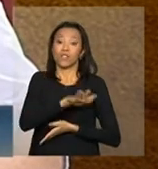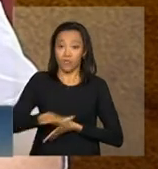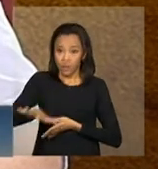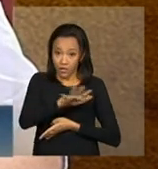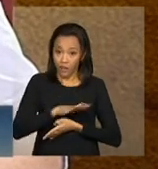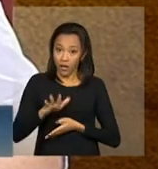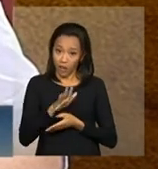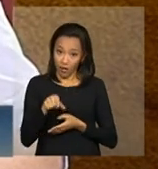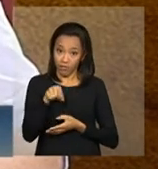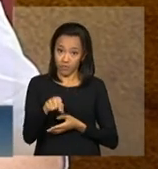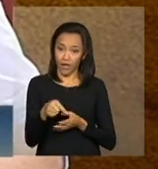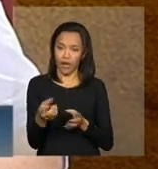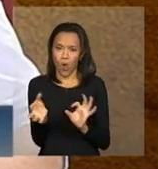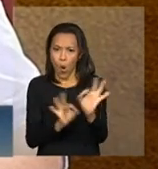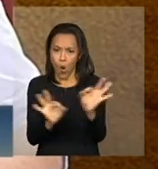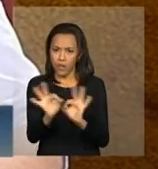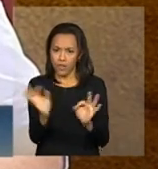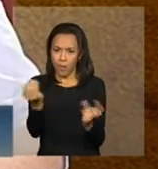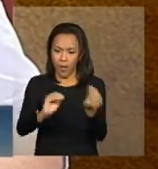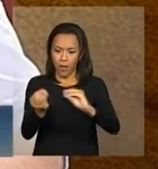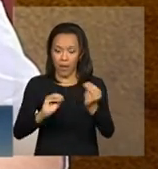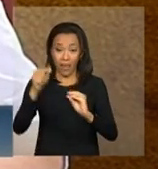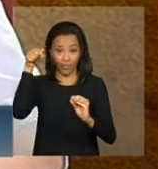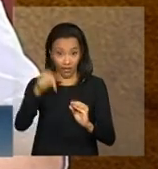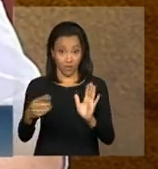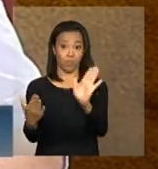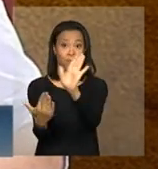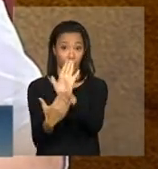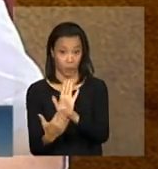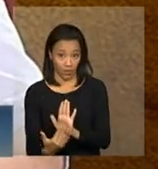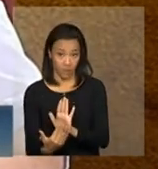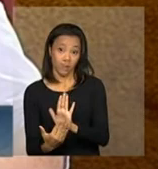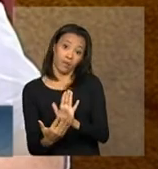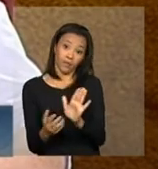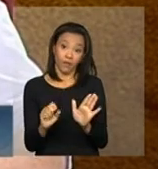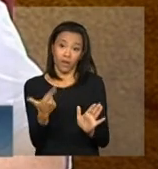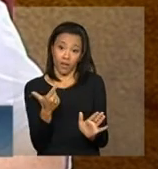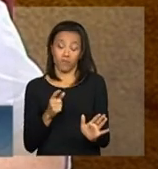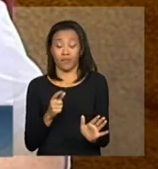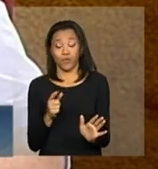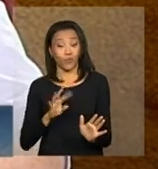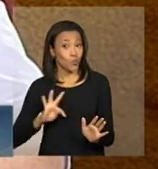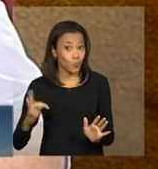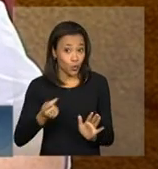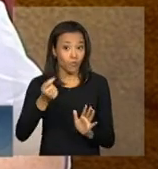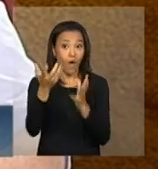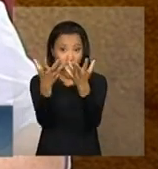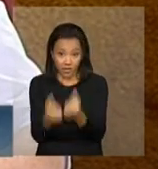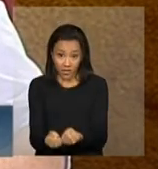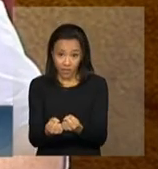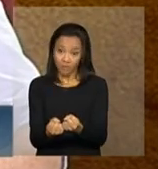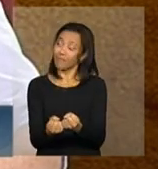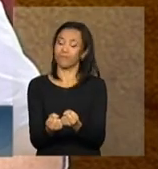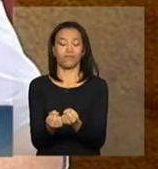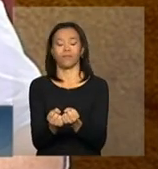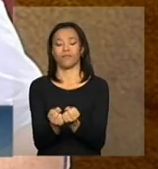consolidação dessas propostas. É óbvio que nem tudo foi acatado, né?